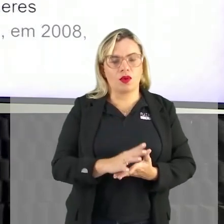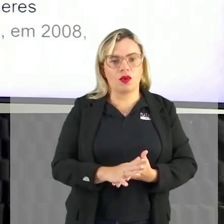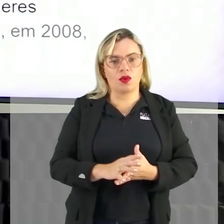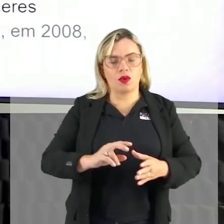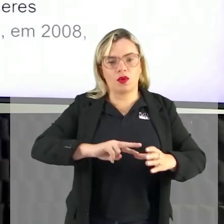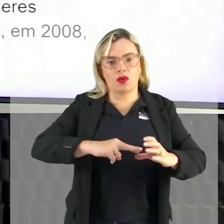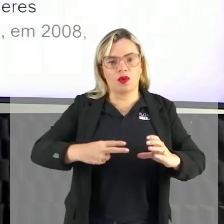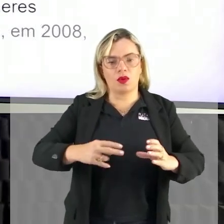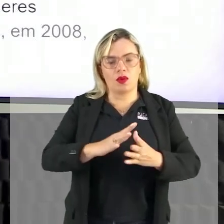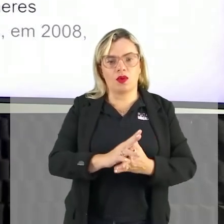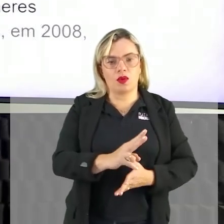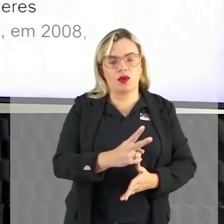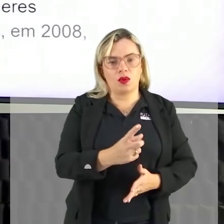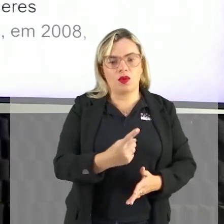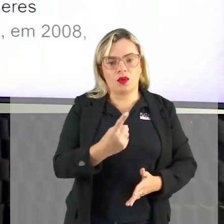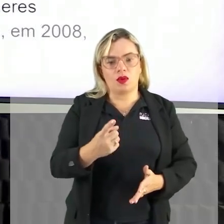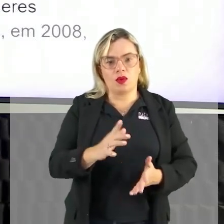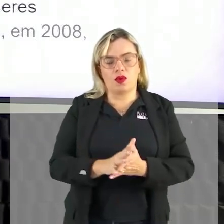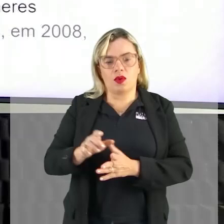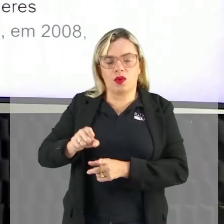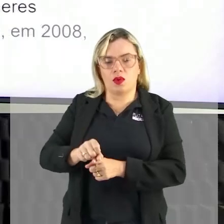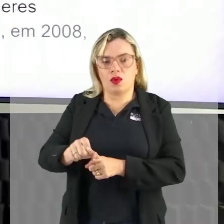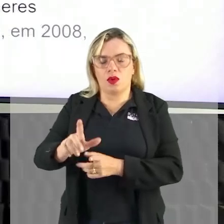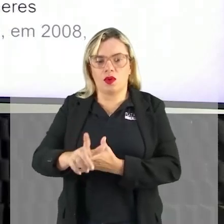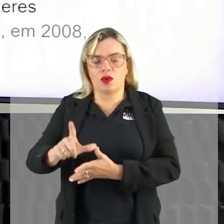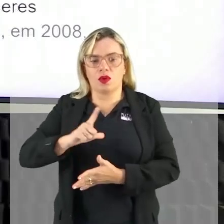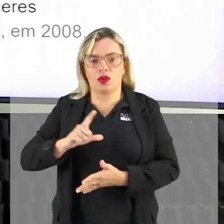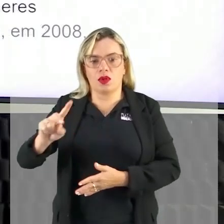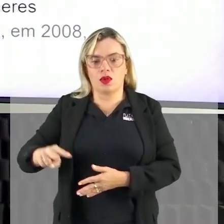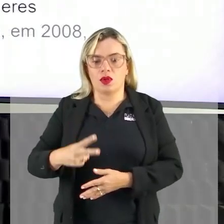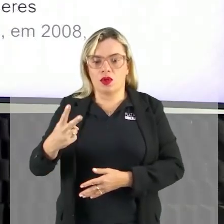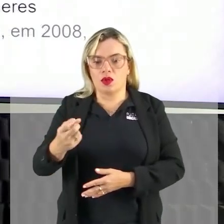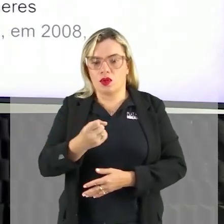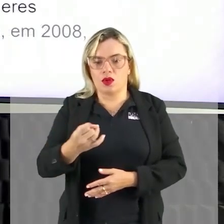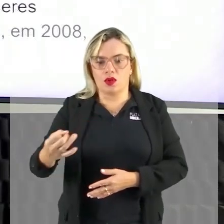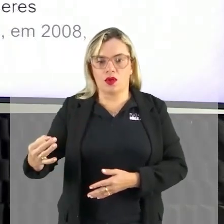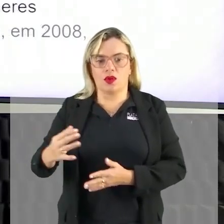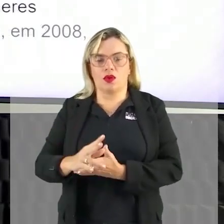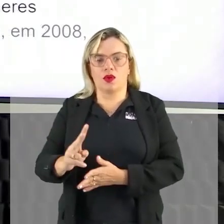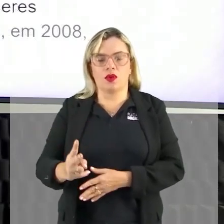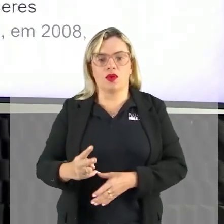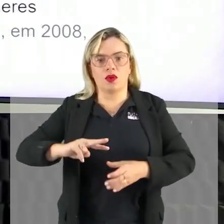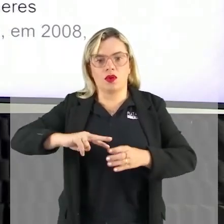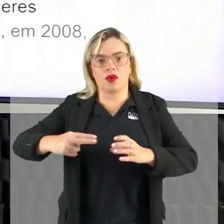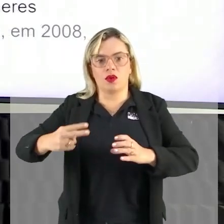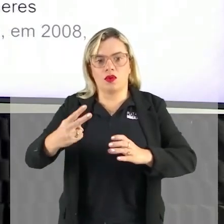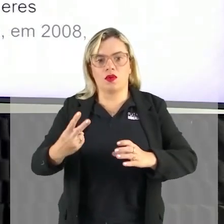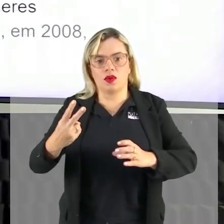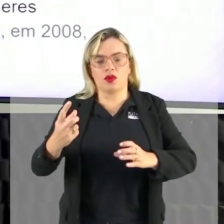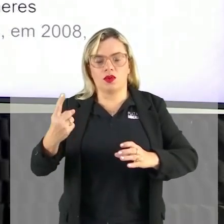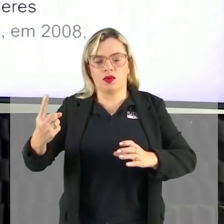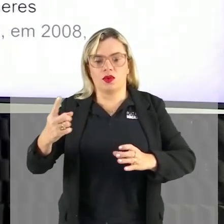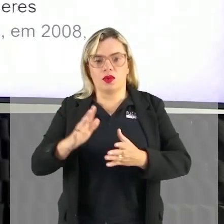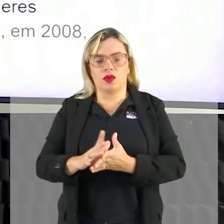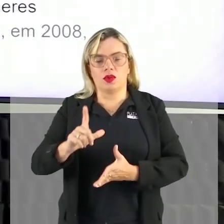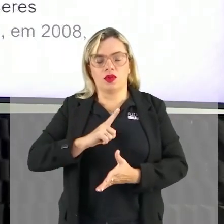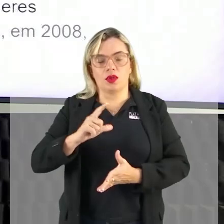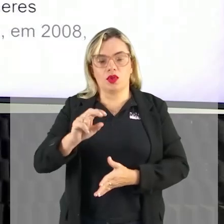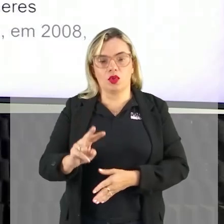e o espermatozoide vai ter 2, tá? Cromossomos 21. Aqui, um